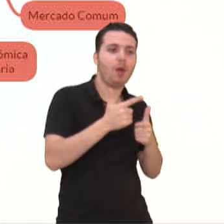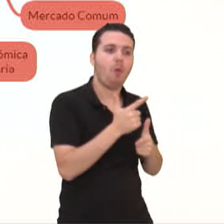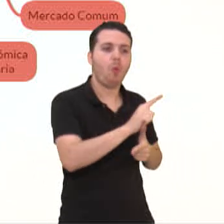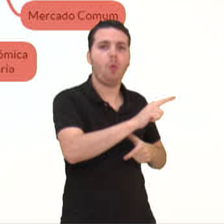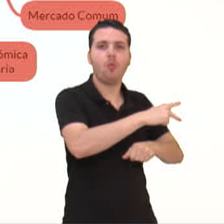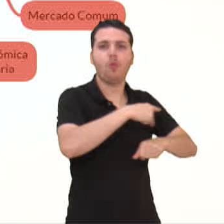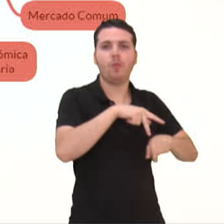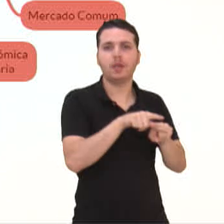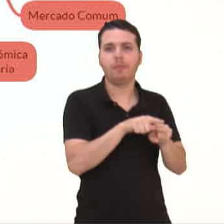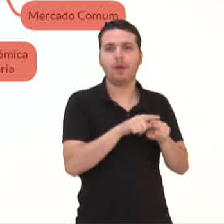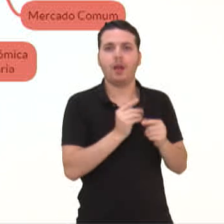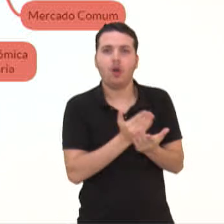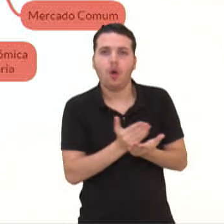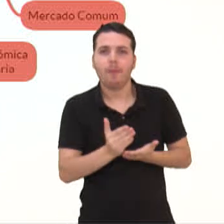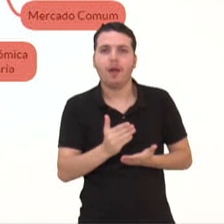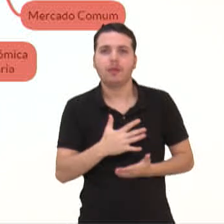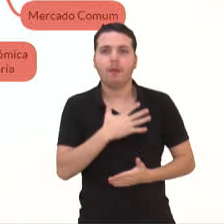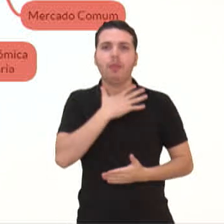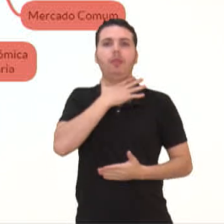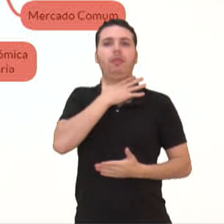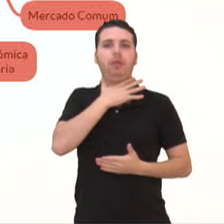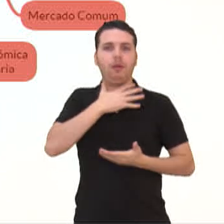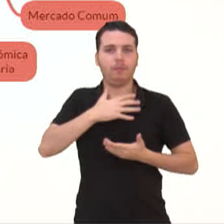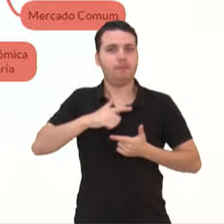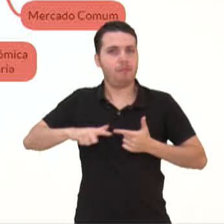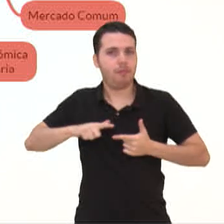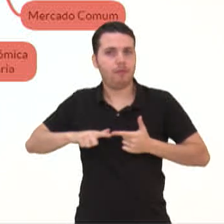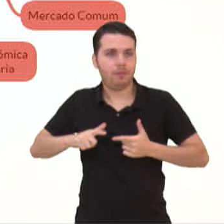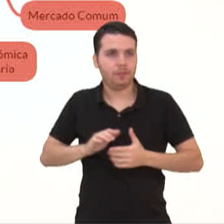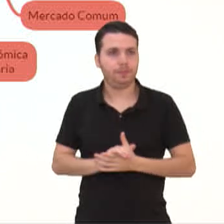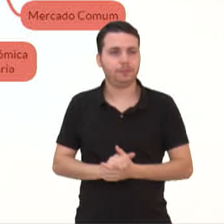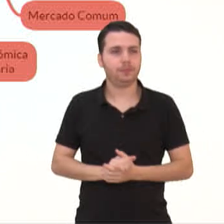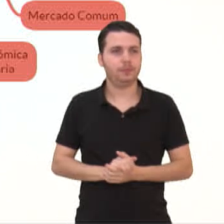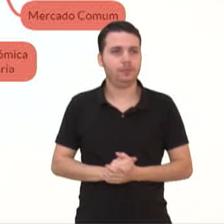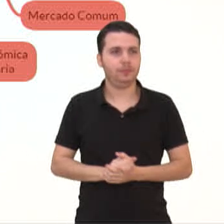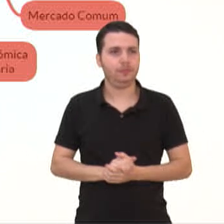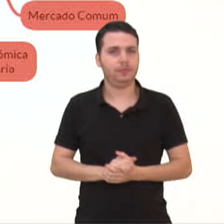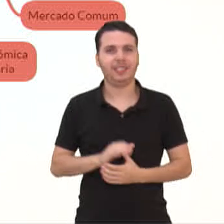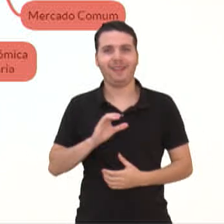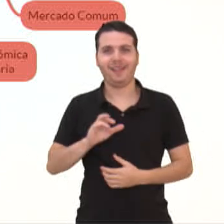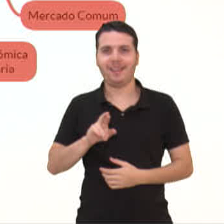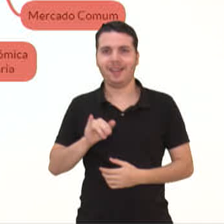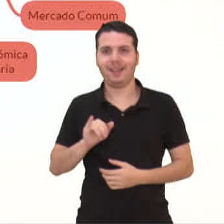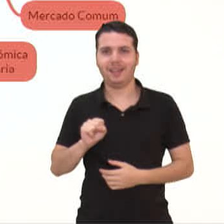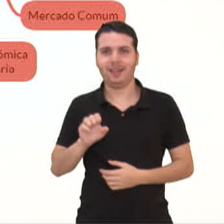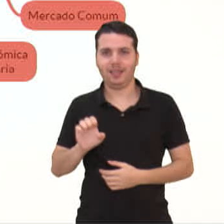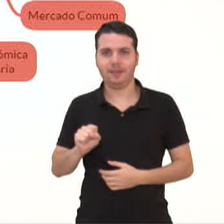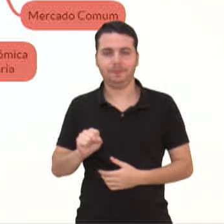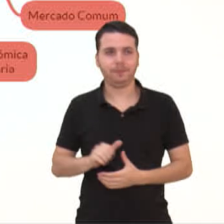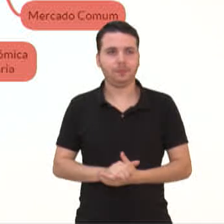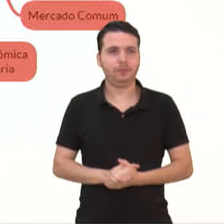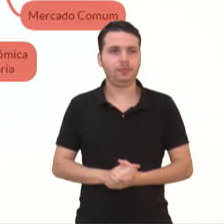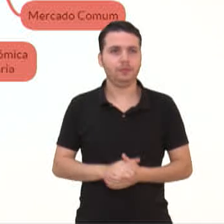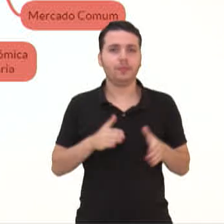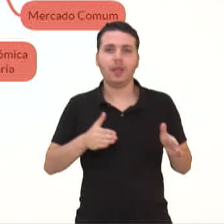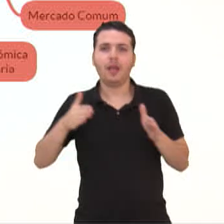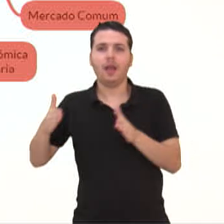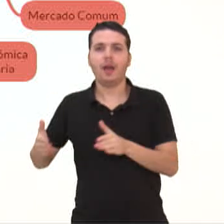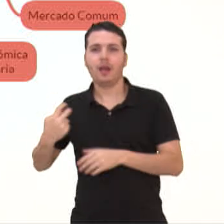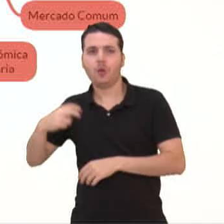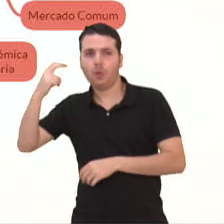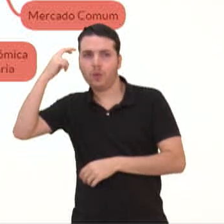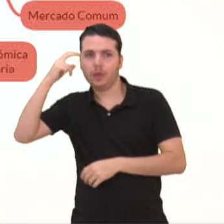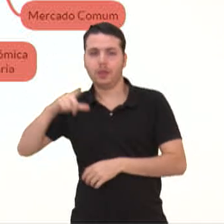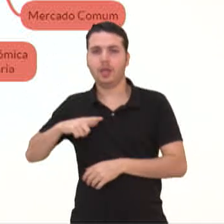nós já comentamos e já vimos. Então, no lado cultural, vocês podem perceber aí